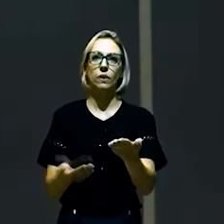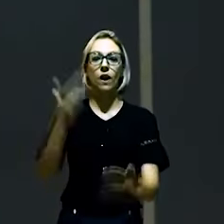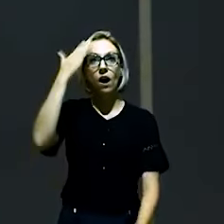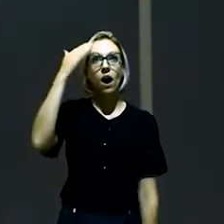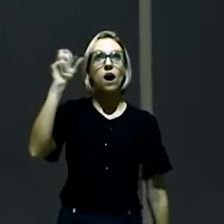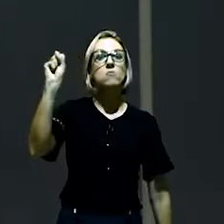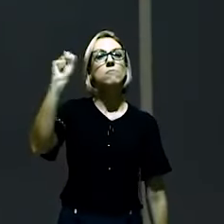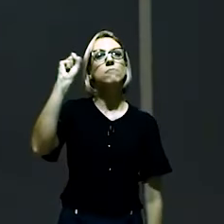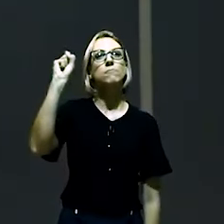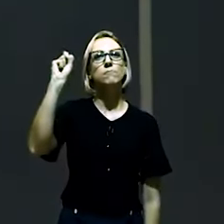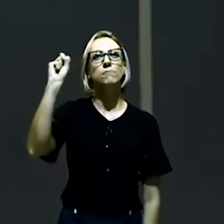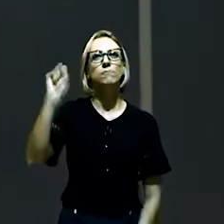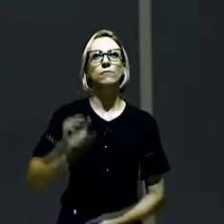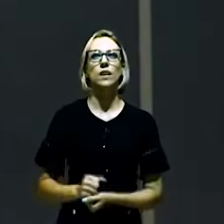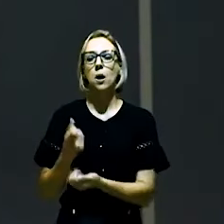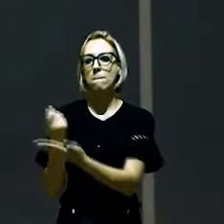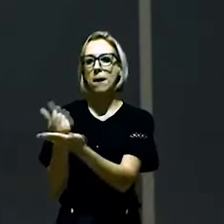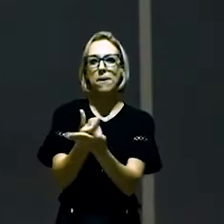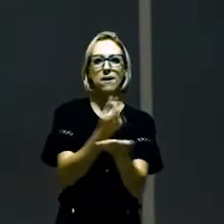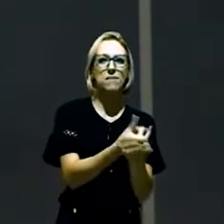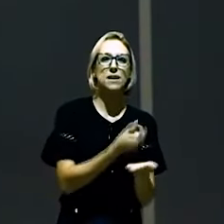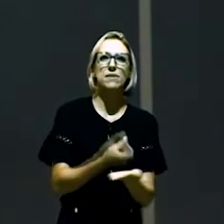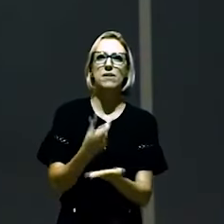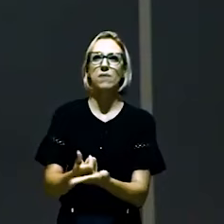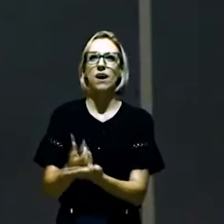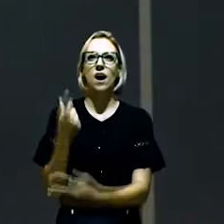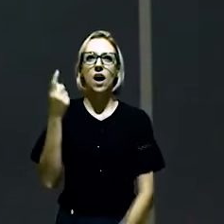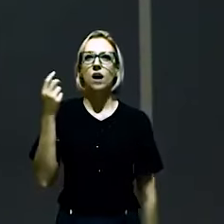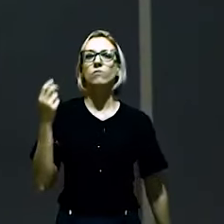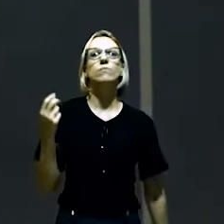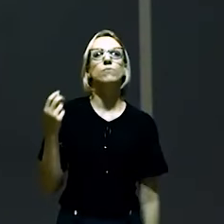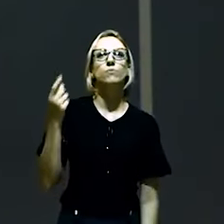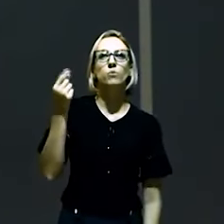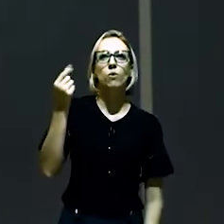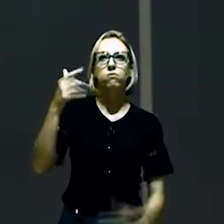Salomão fez tanto excesso que ele bagunçou a economia daquela época,